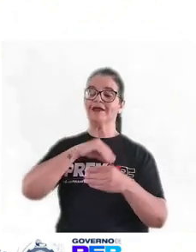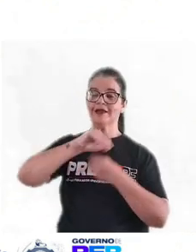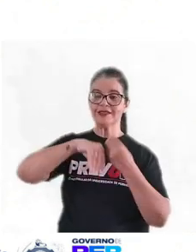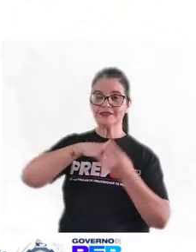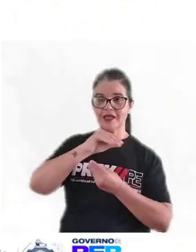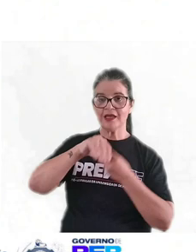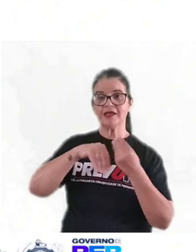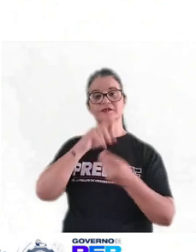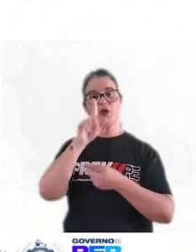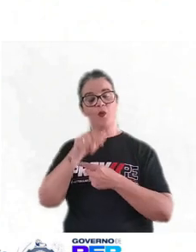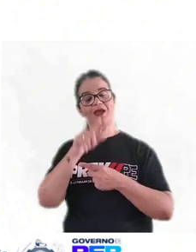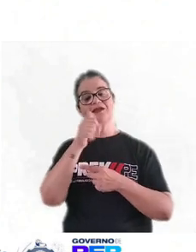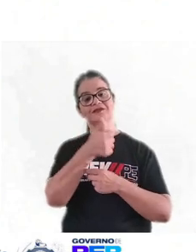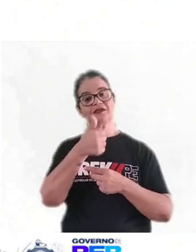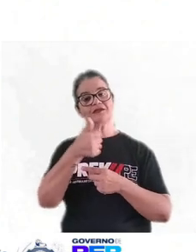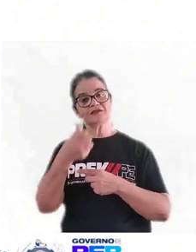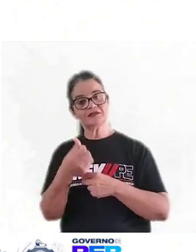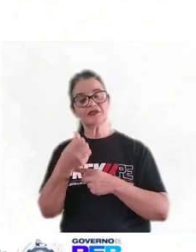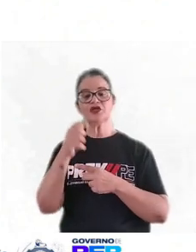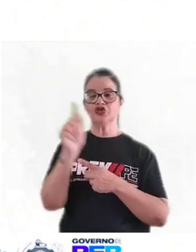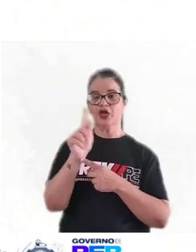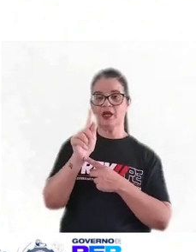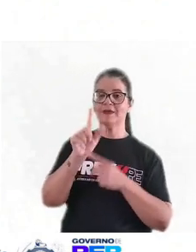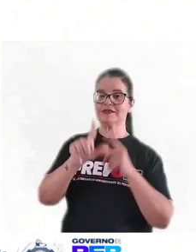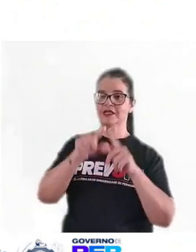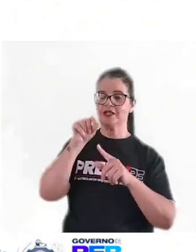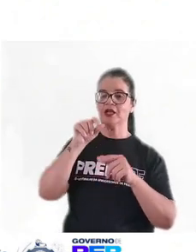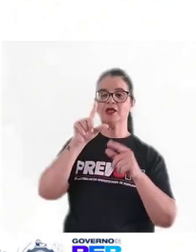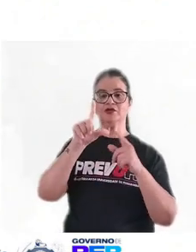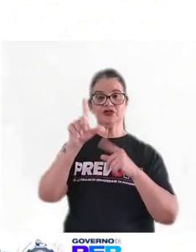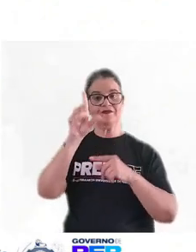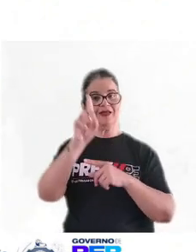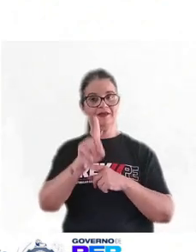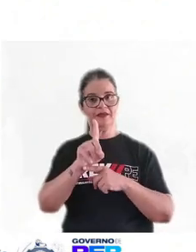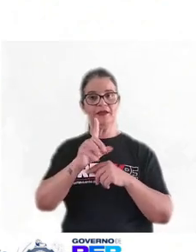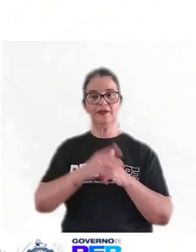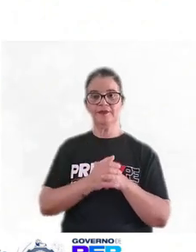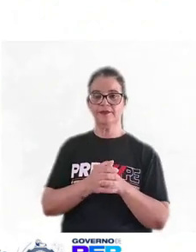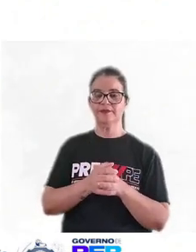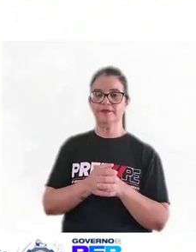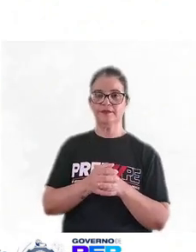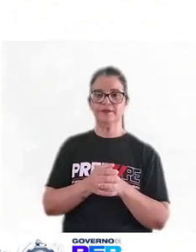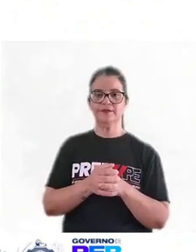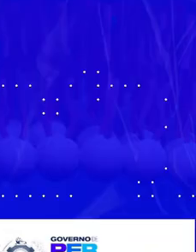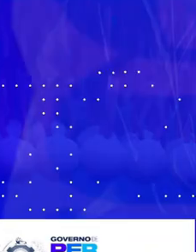nessa reação é de 116 gramas, alternativa D.